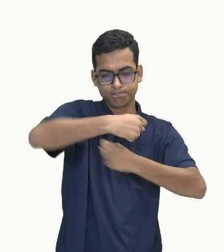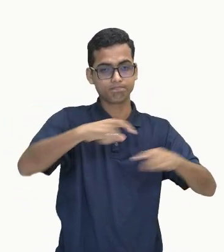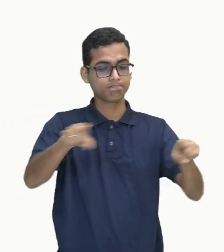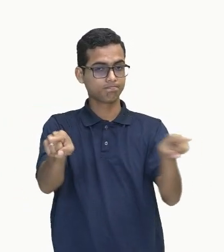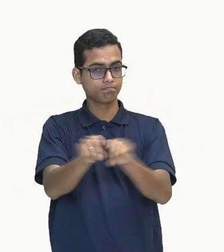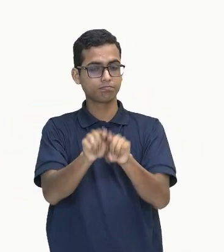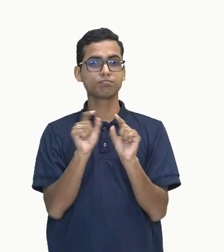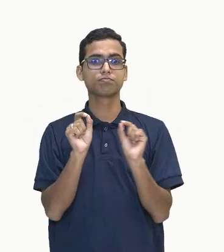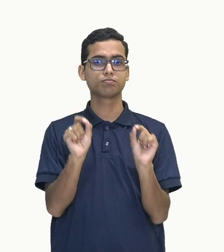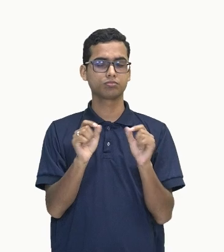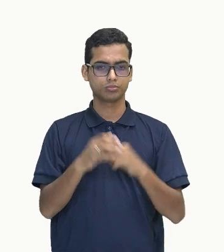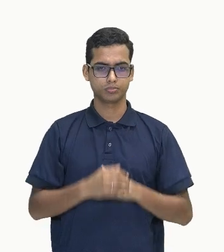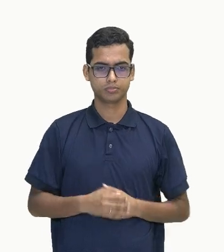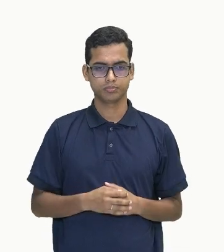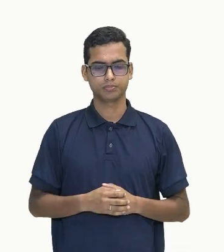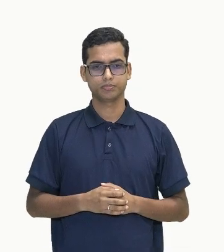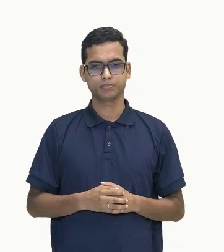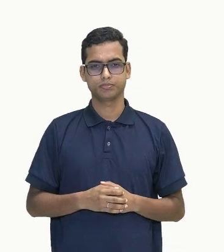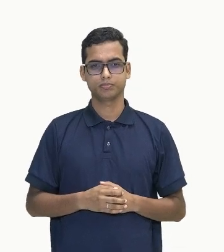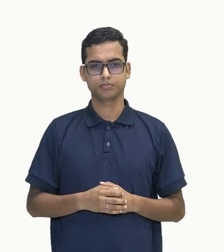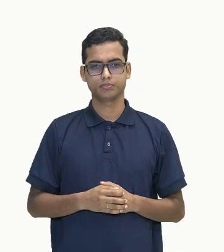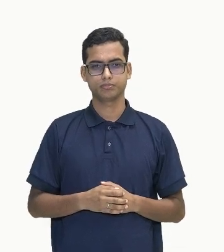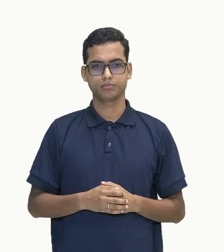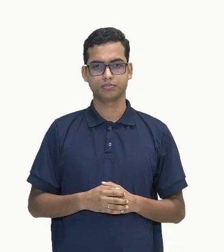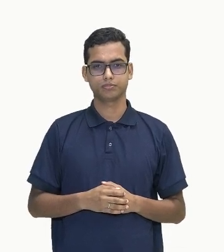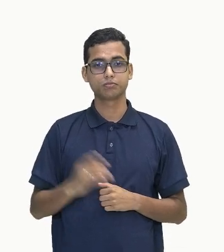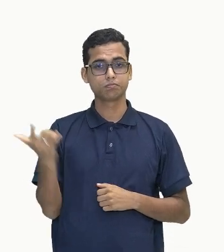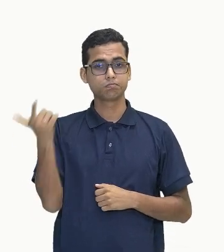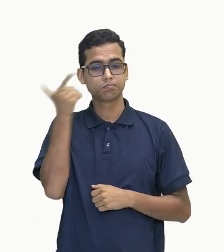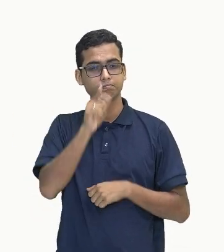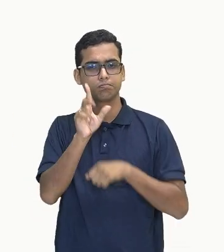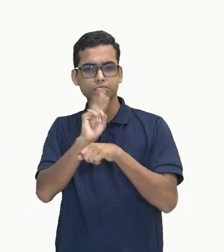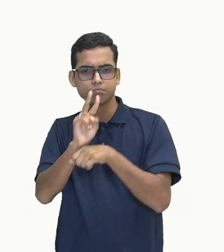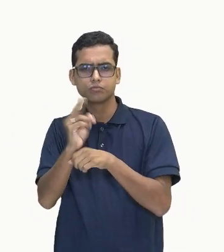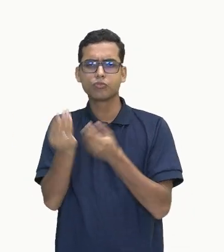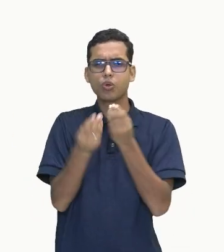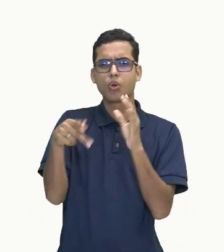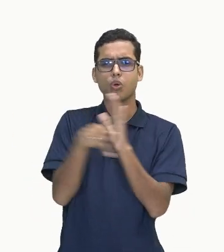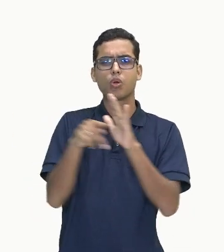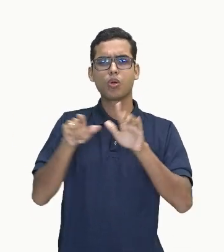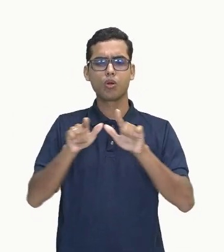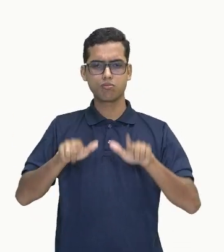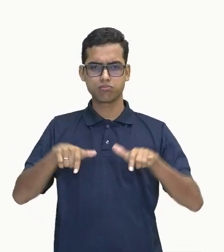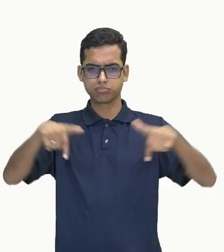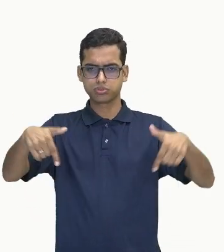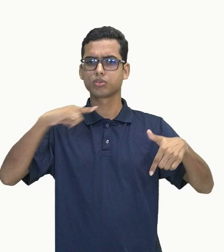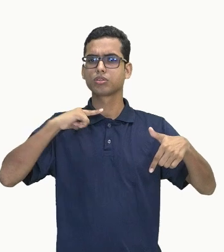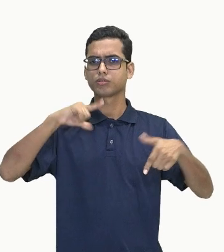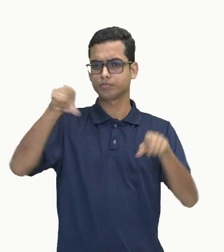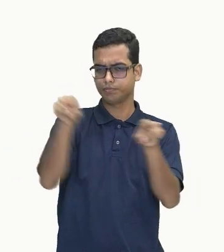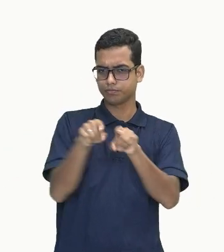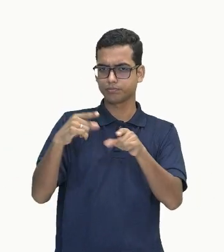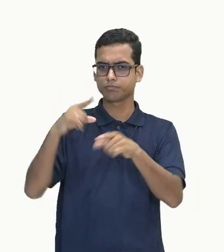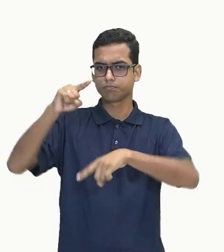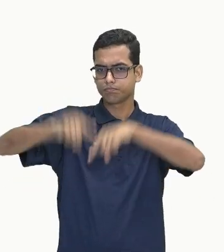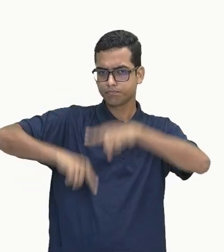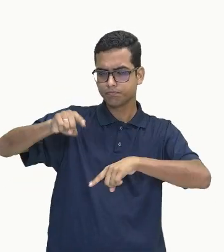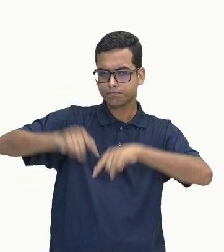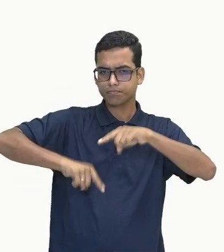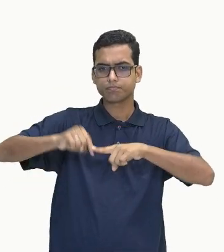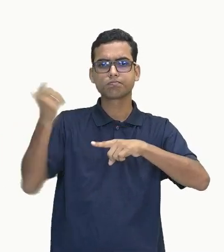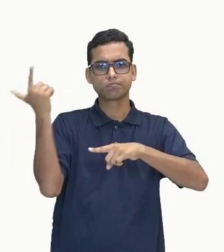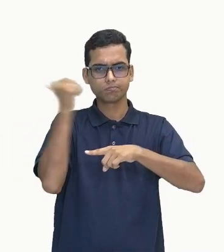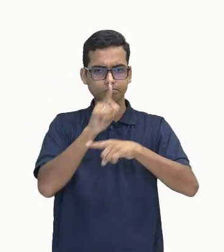também a rastreabilidade e certificação de produtos para atender aí a demandas do